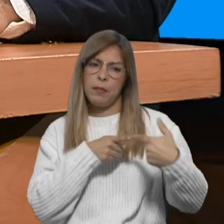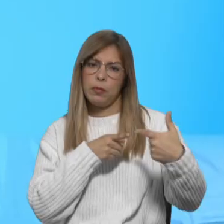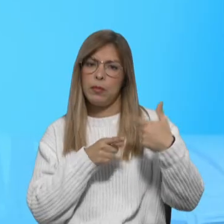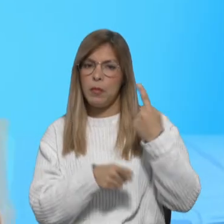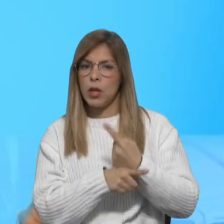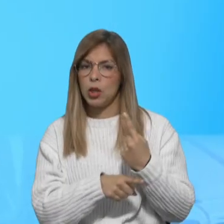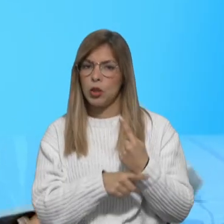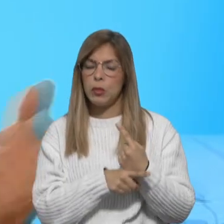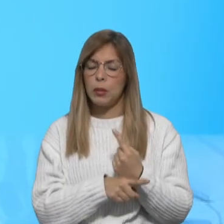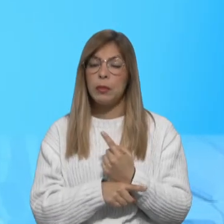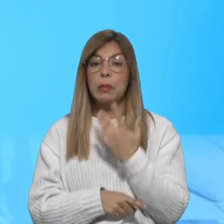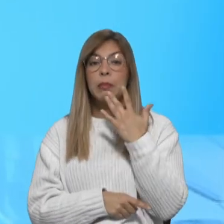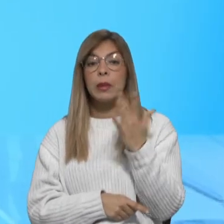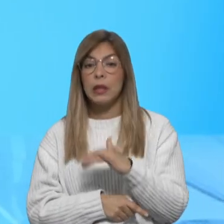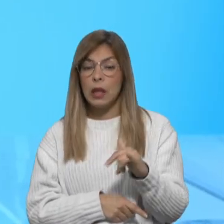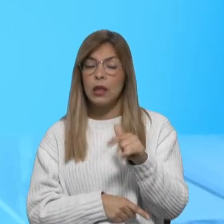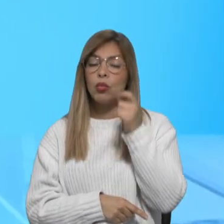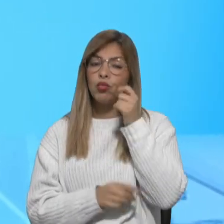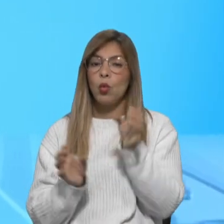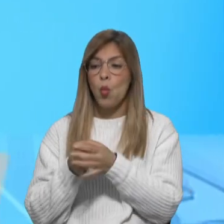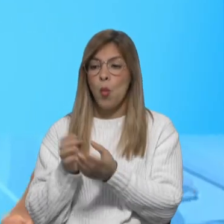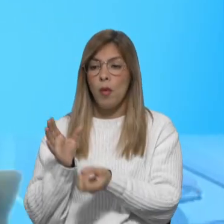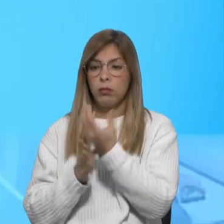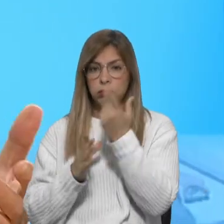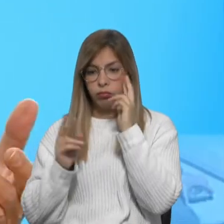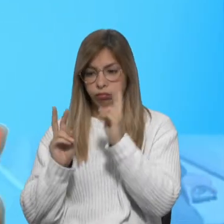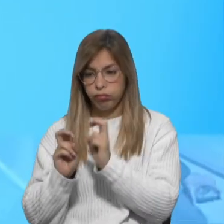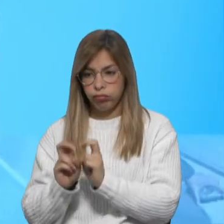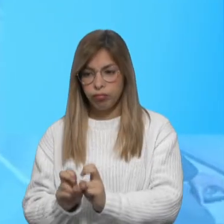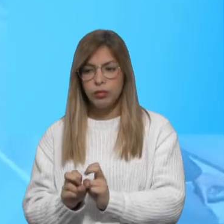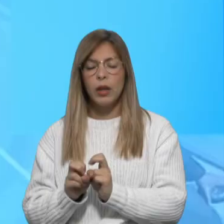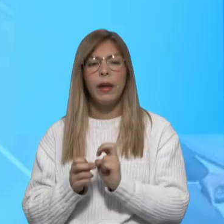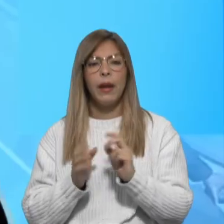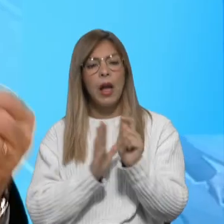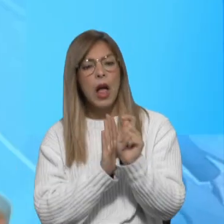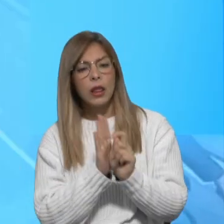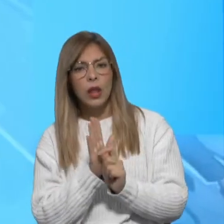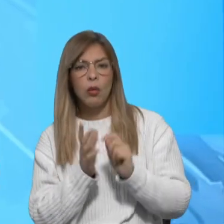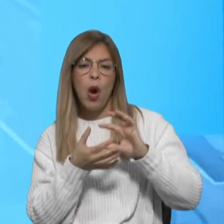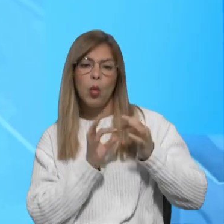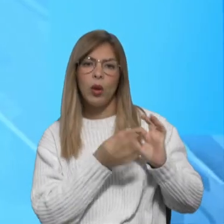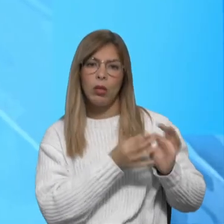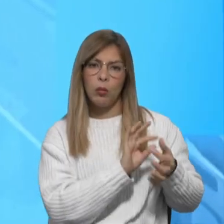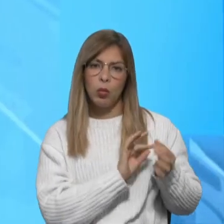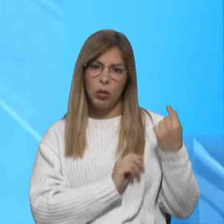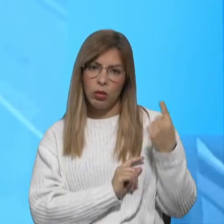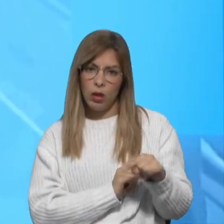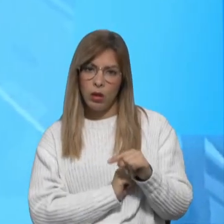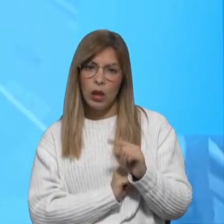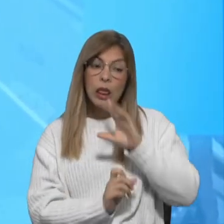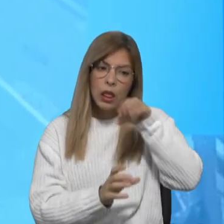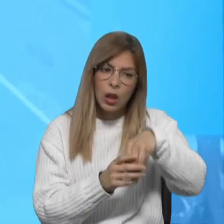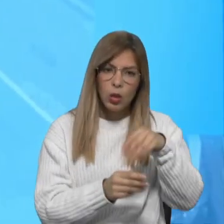E criou, com um grupo de investigadores, portanto, algoritmos éticos. Isto é, para entrar nos processos de decisão das máquinas.